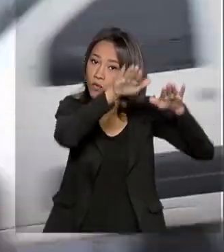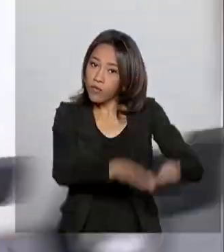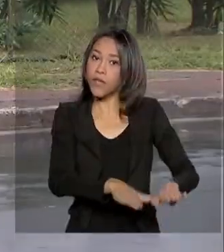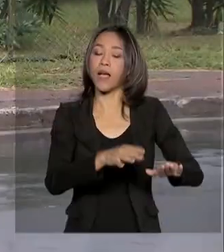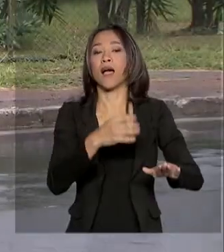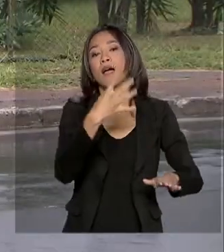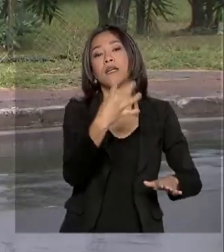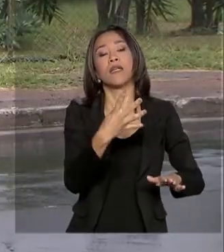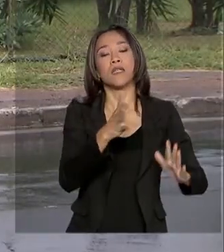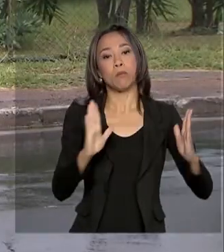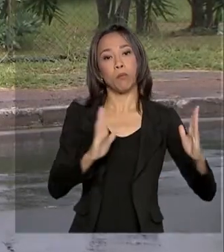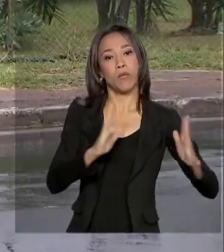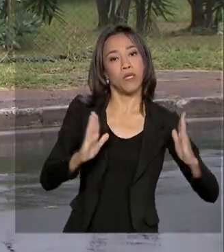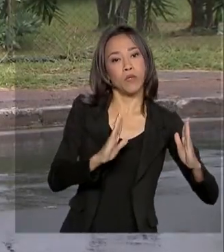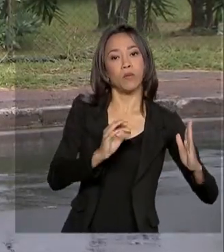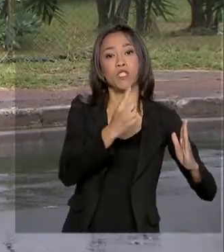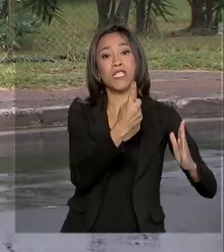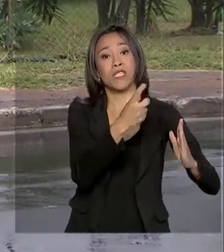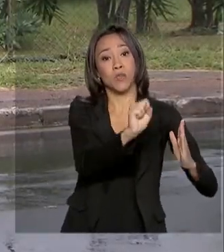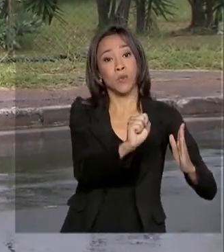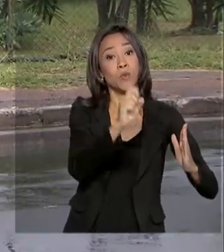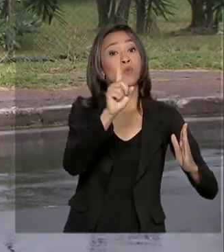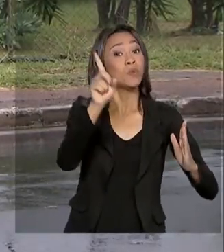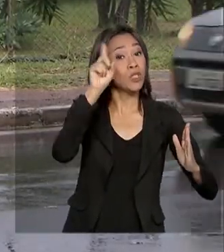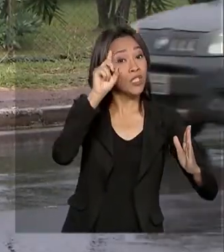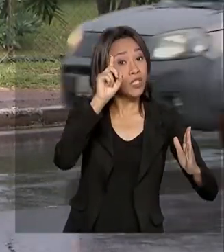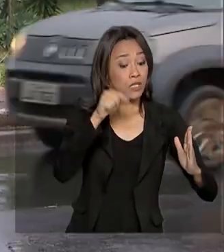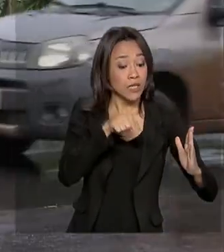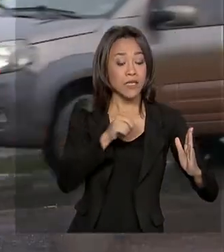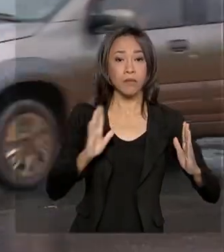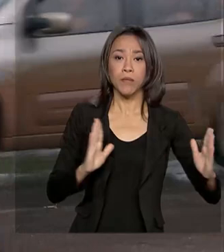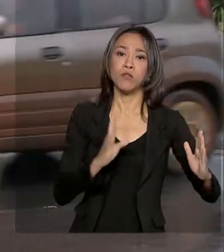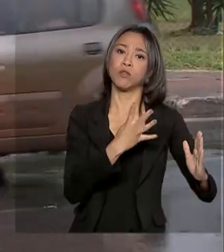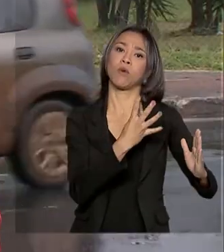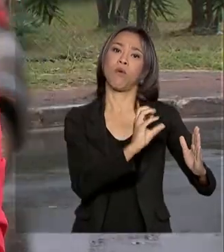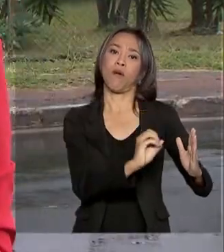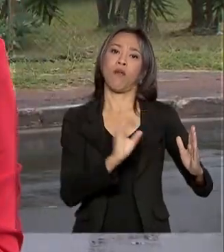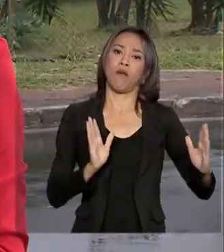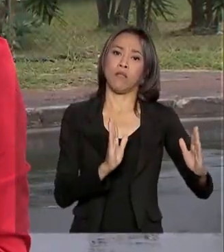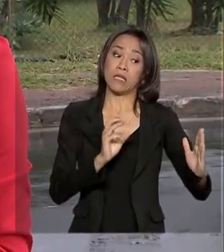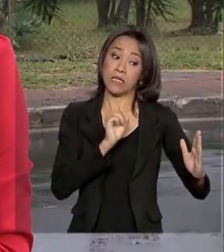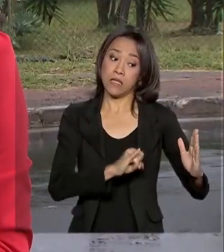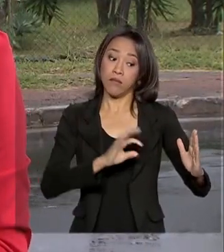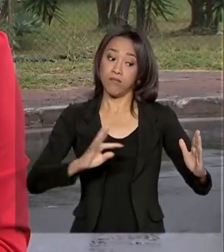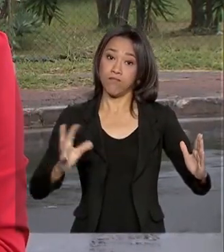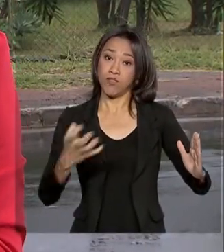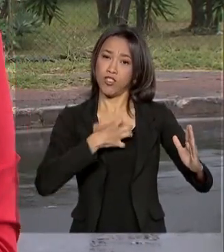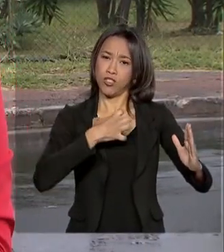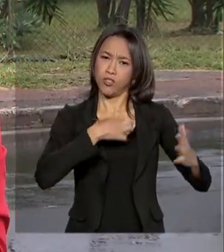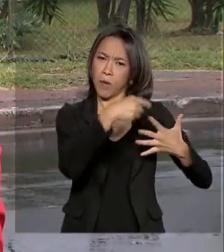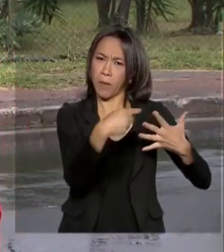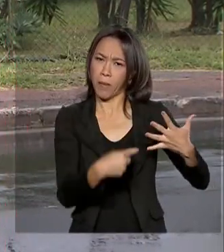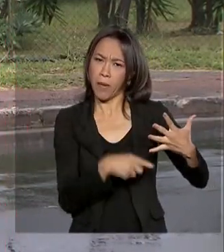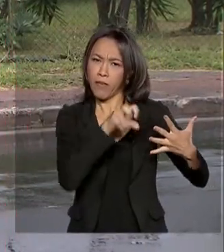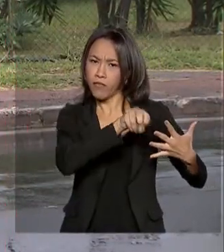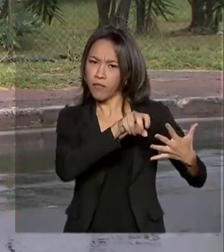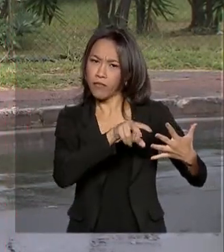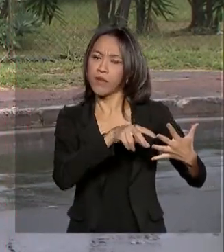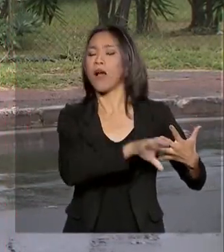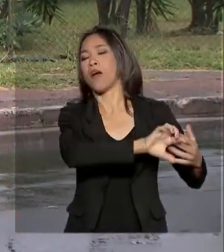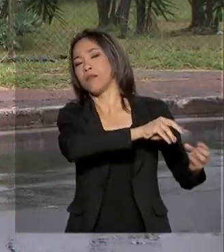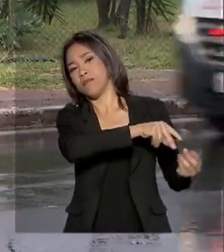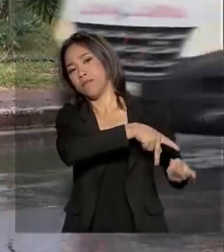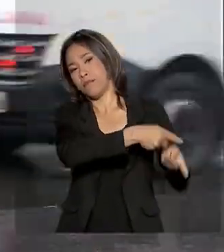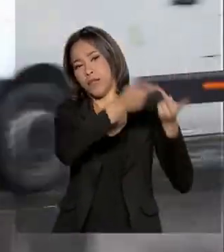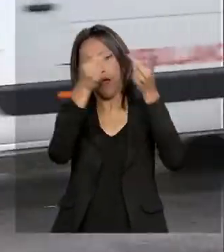de 18 dias. Caso algum deles apresente sintomas do coronavírus, será trazido para cá, o Hospital das Forças Armadas,